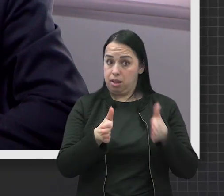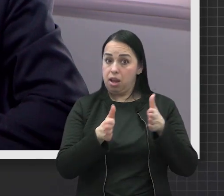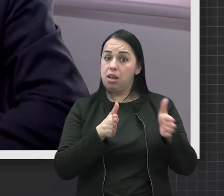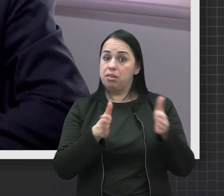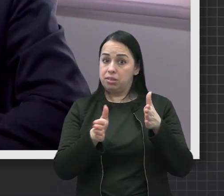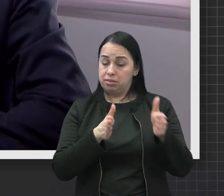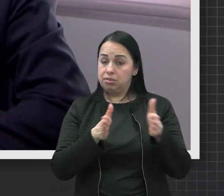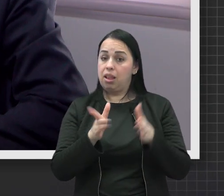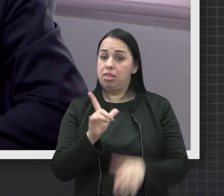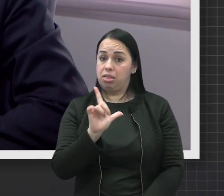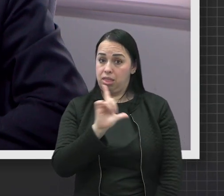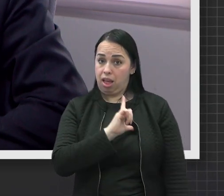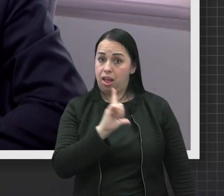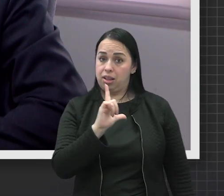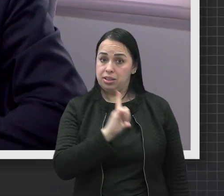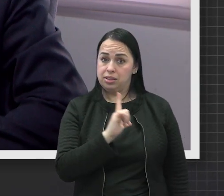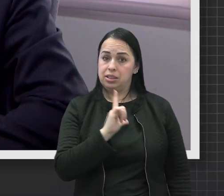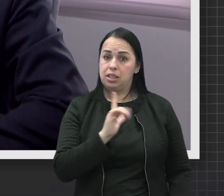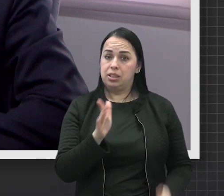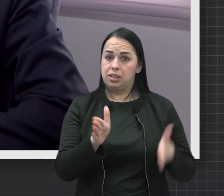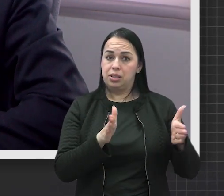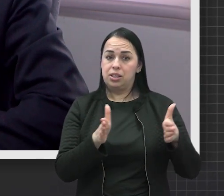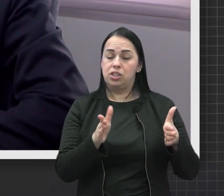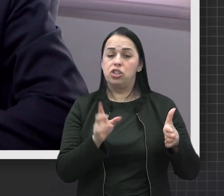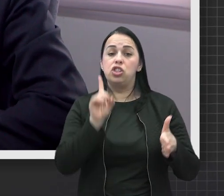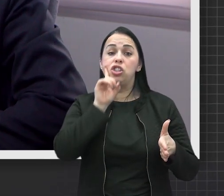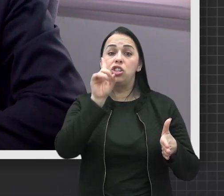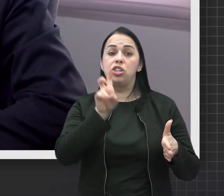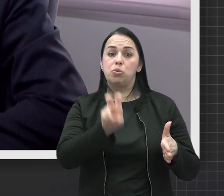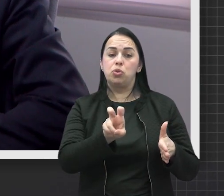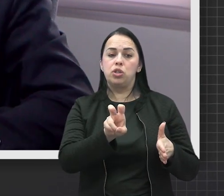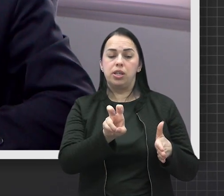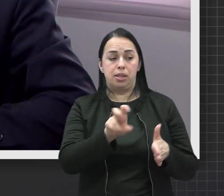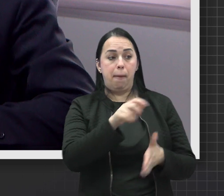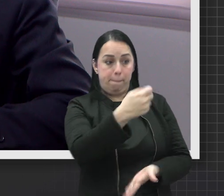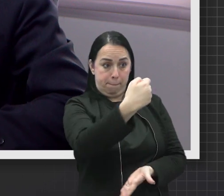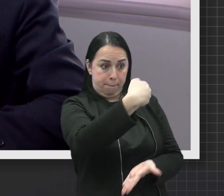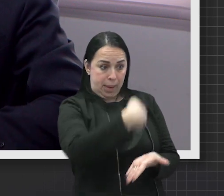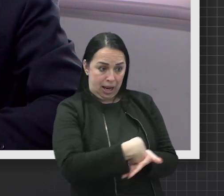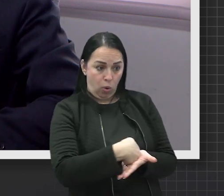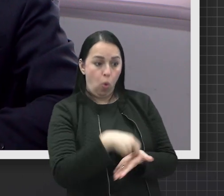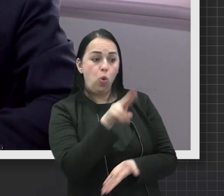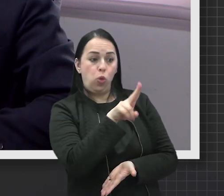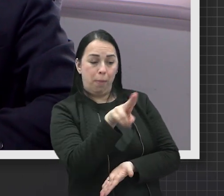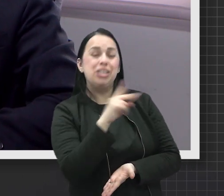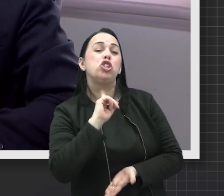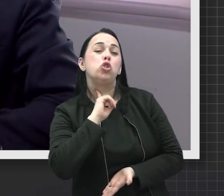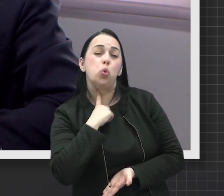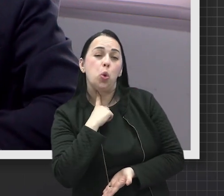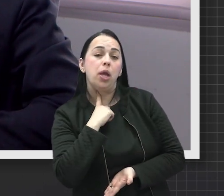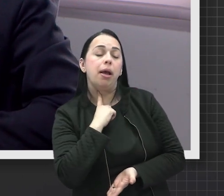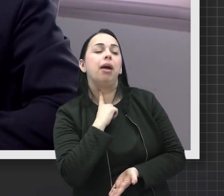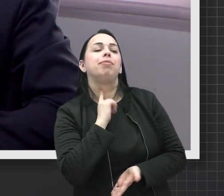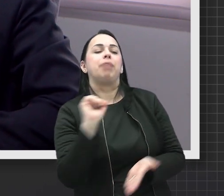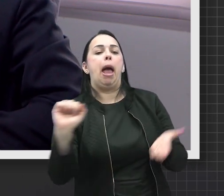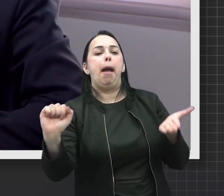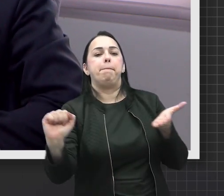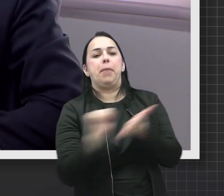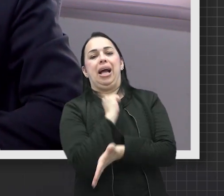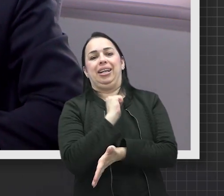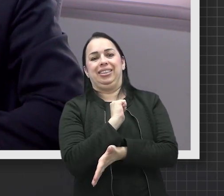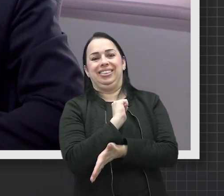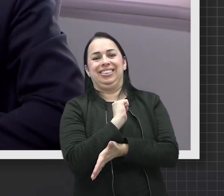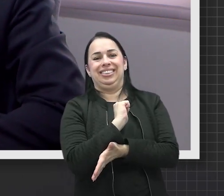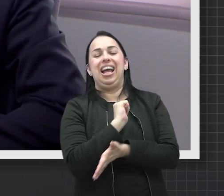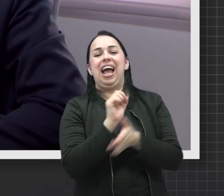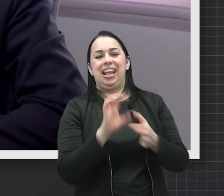Existe um prazo, sim, o Código de Defesa do Consumidor estabelece um prazo de 5 dias. Ele é tratado de maneira bem geral no Código,